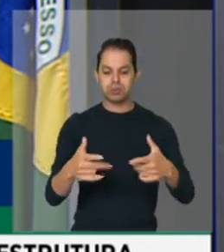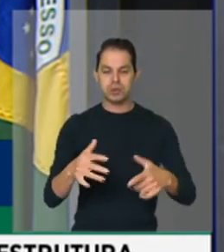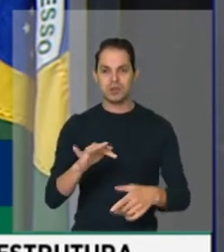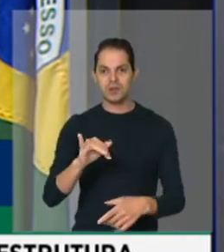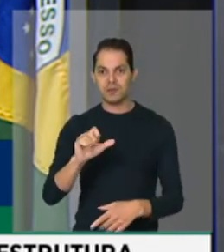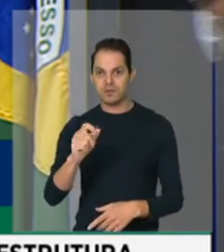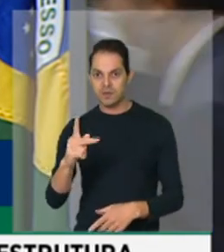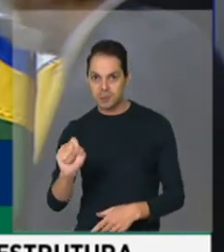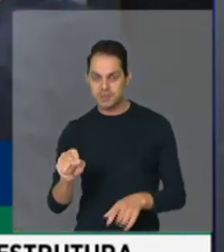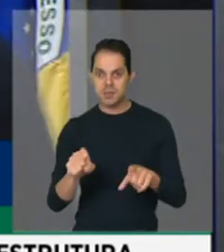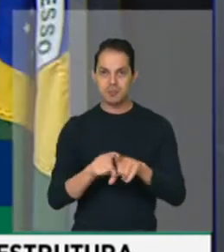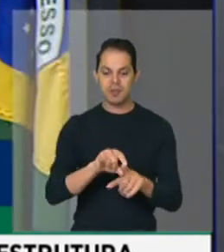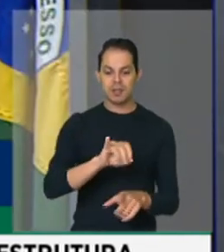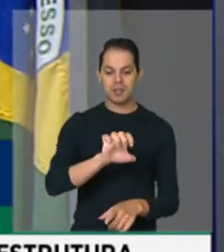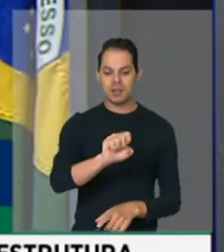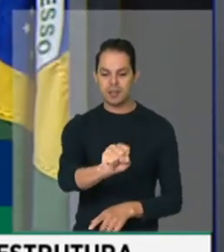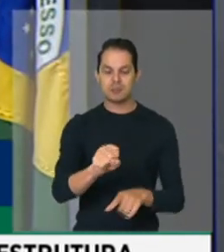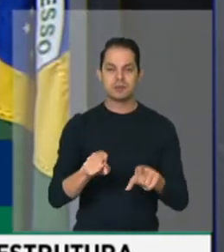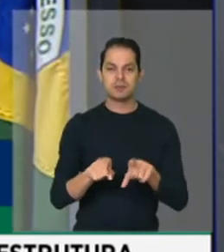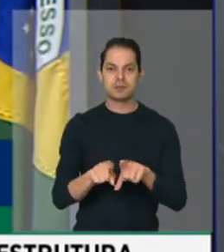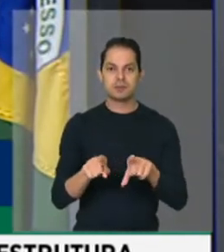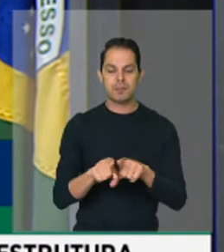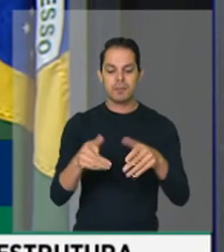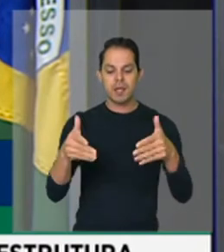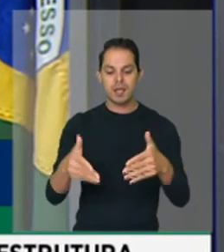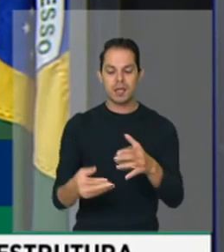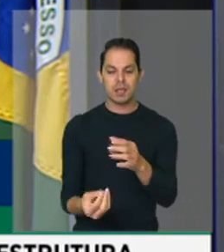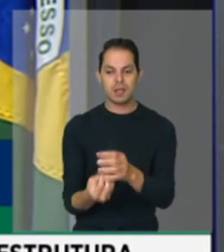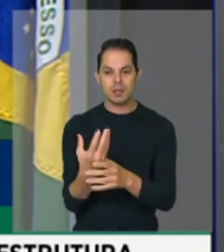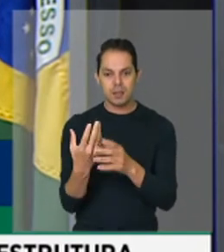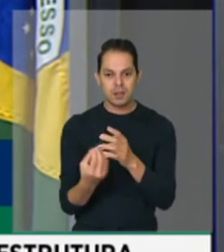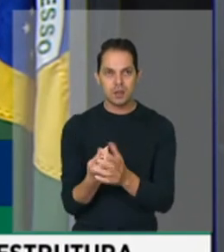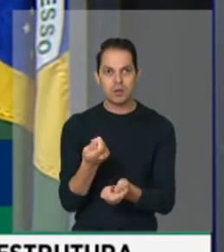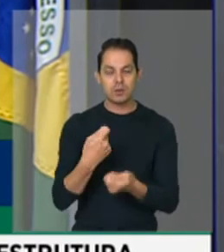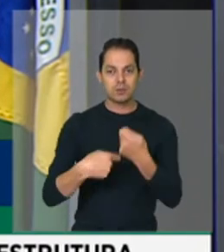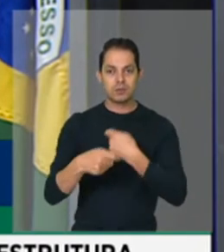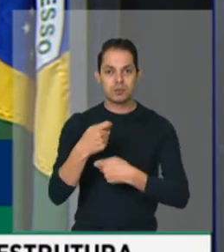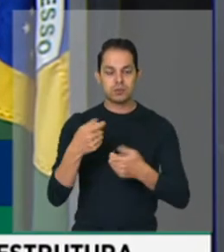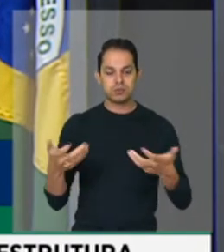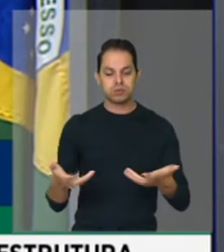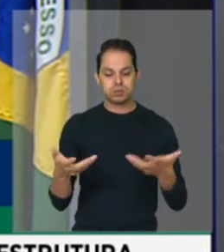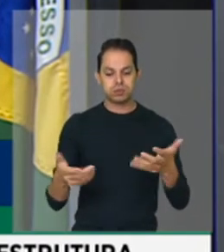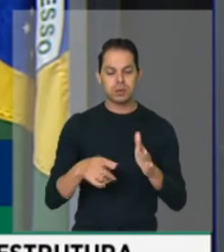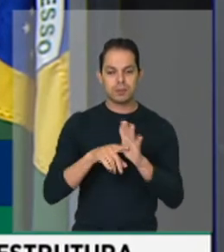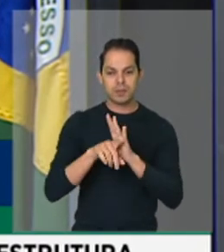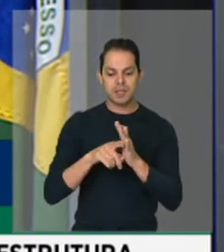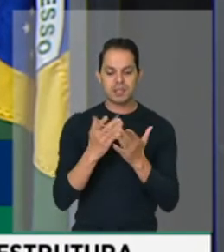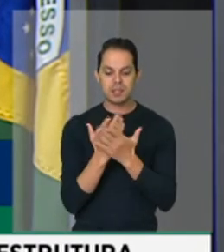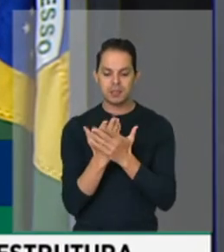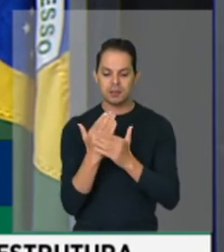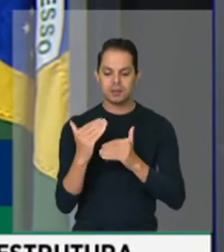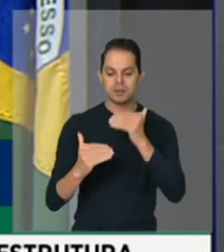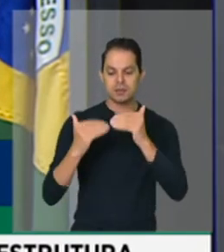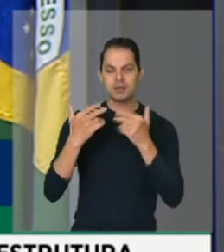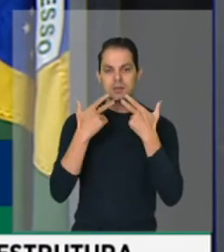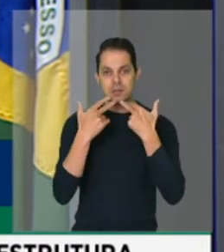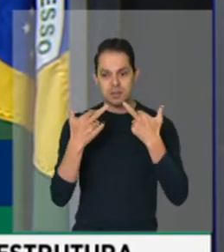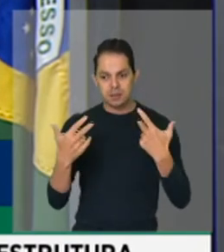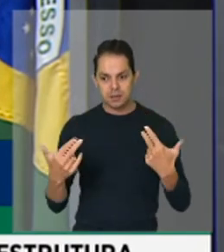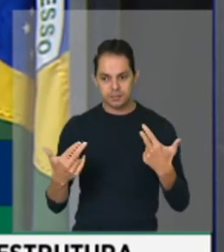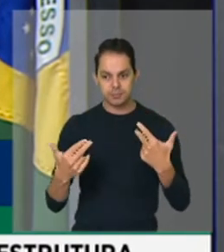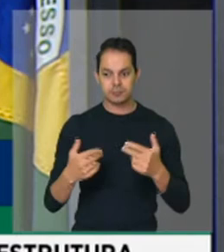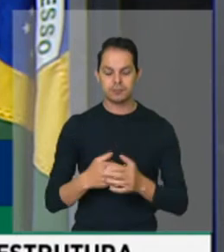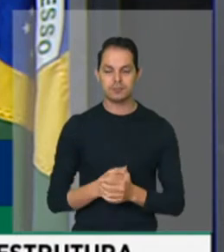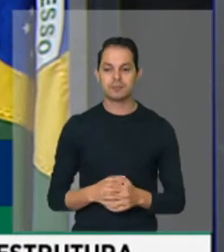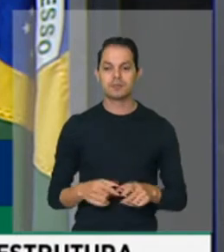de investimento em participação na produção econômica intensiva em pesquisa, desenvolvimento e inovação, e